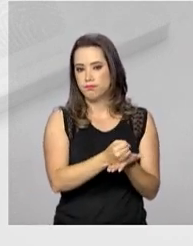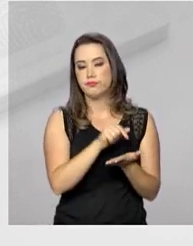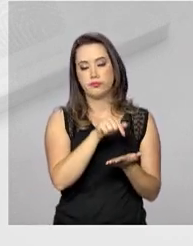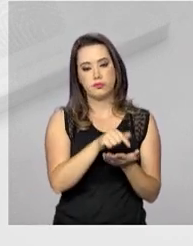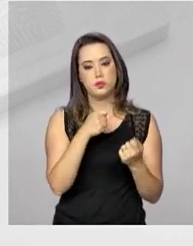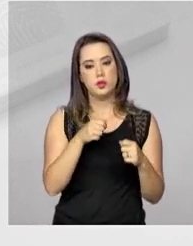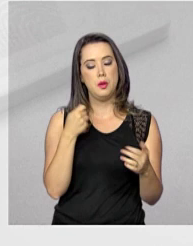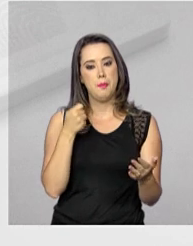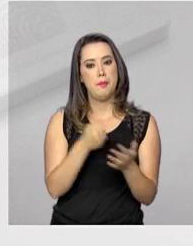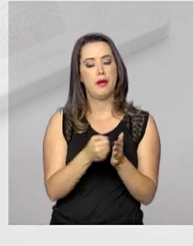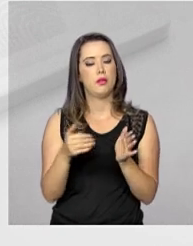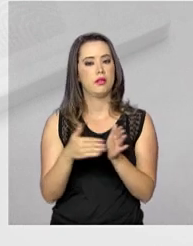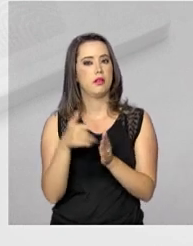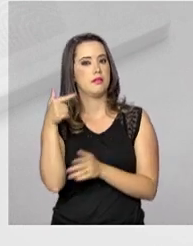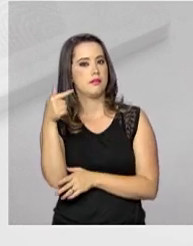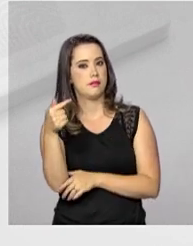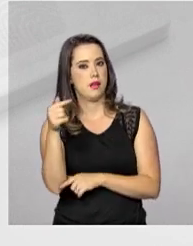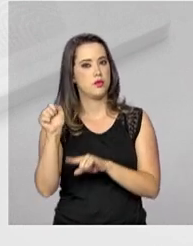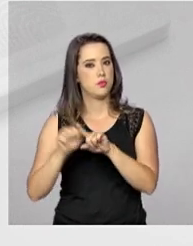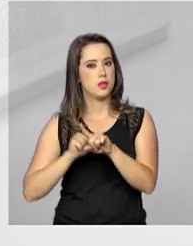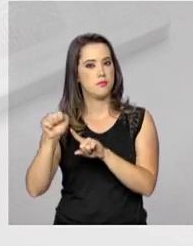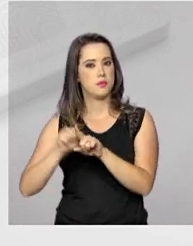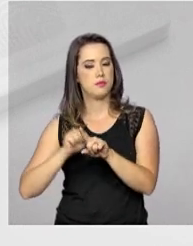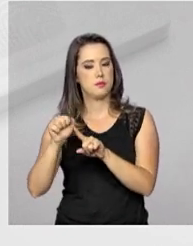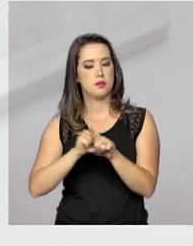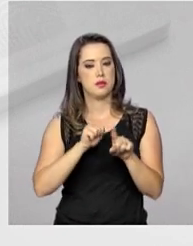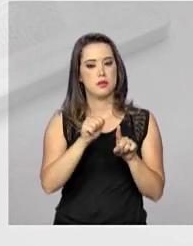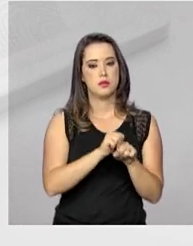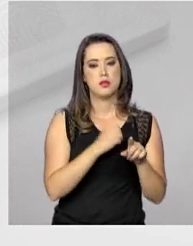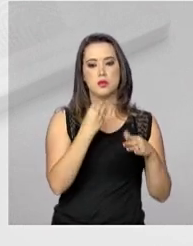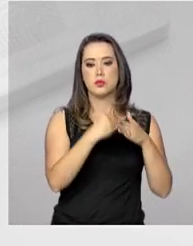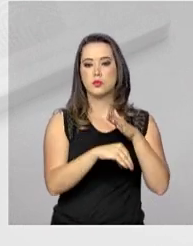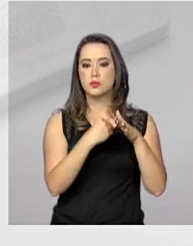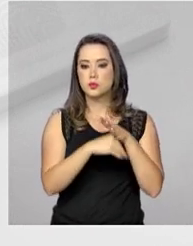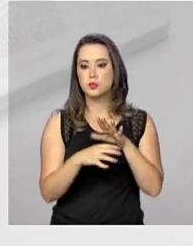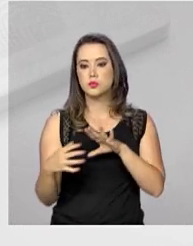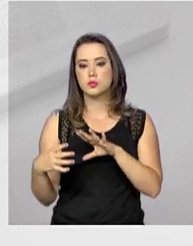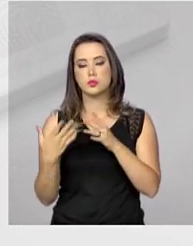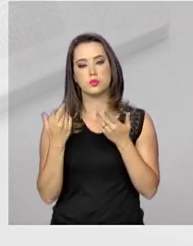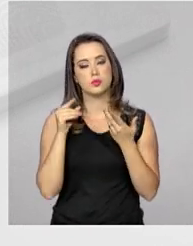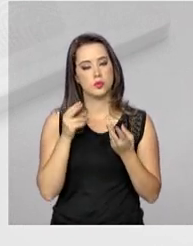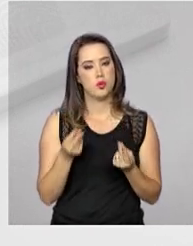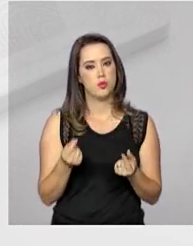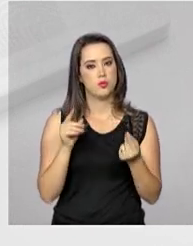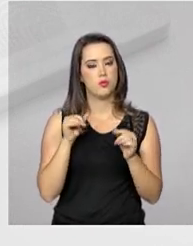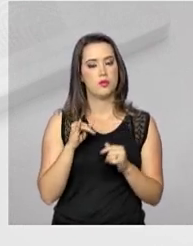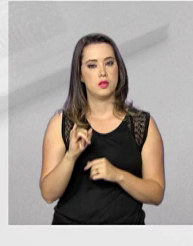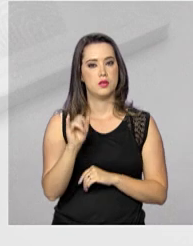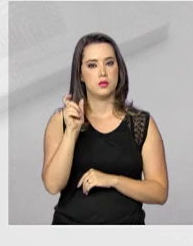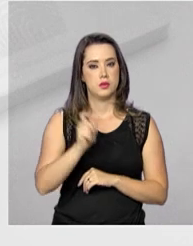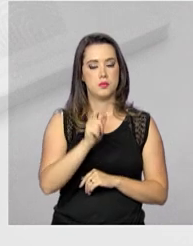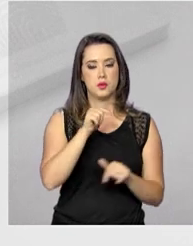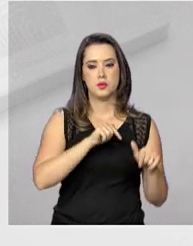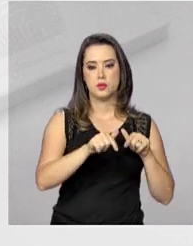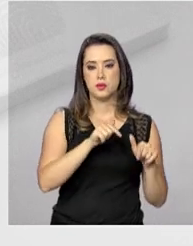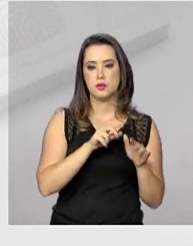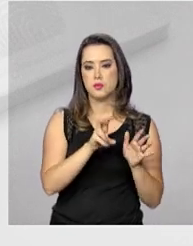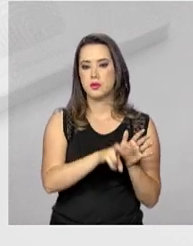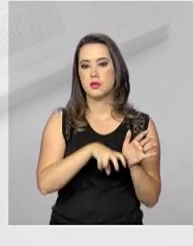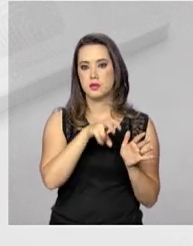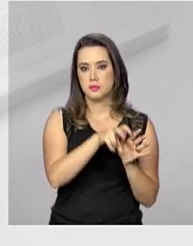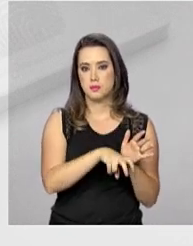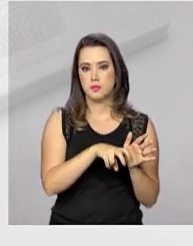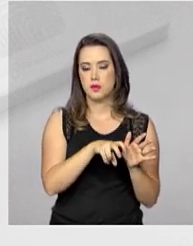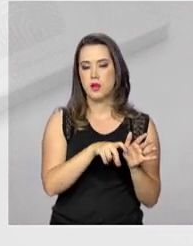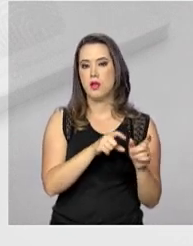até o dia 7 de cada mês em uma conta bancária vinculada o valor no caso dos trabalhadores urbanos e rurais